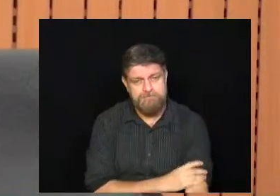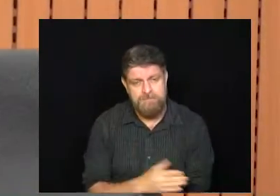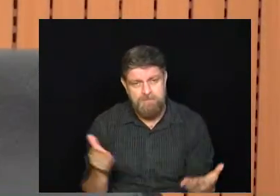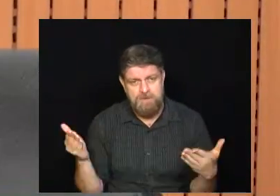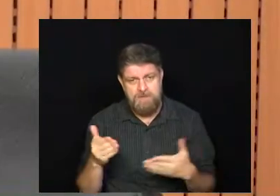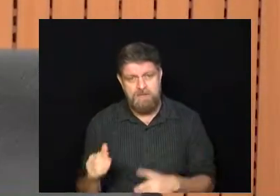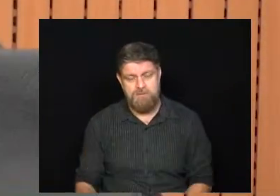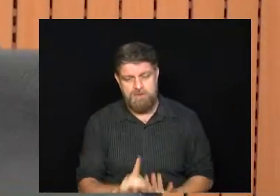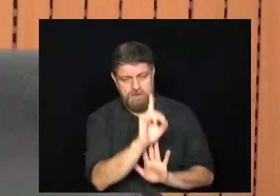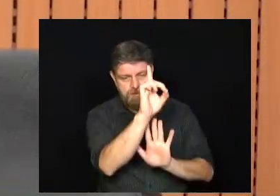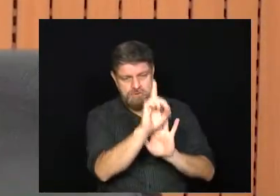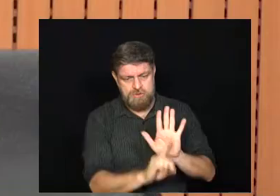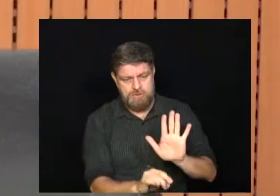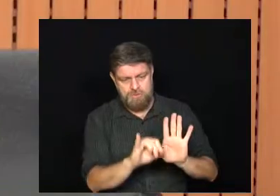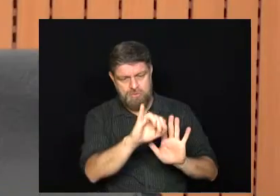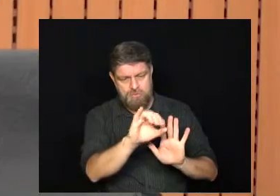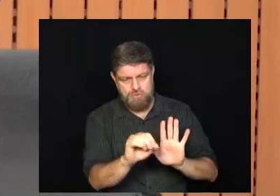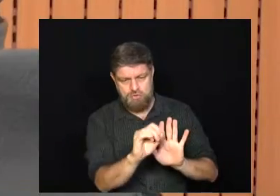diretor.